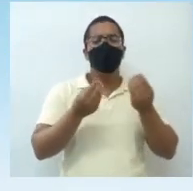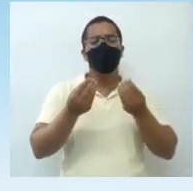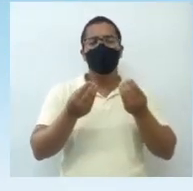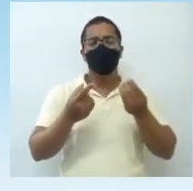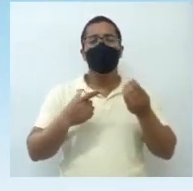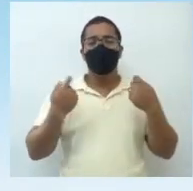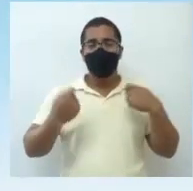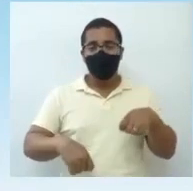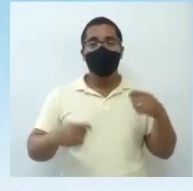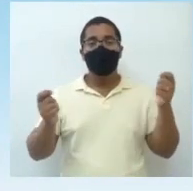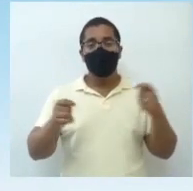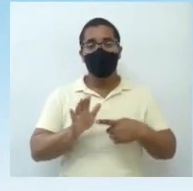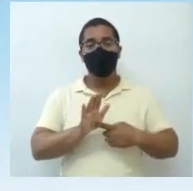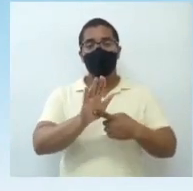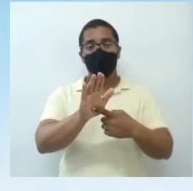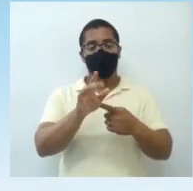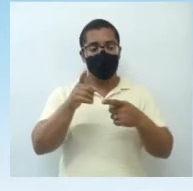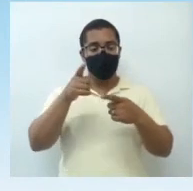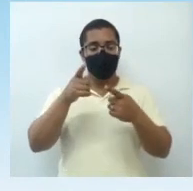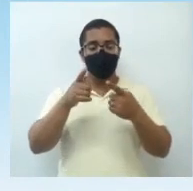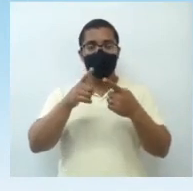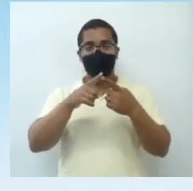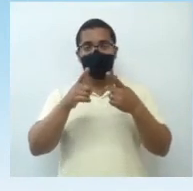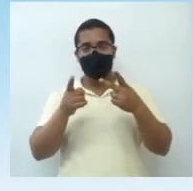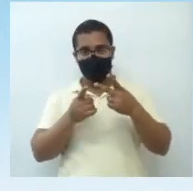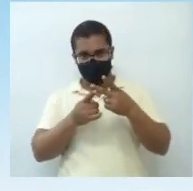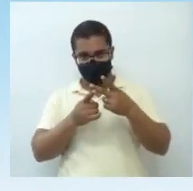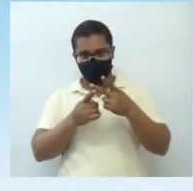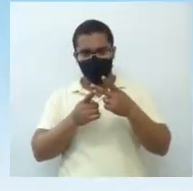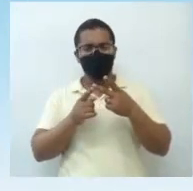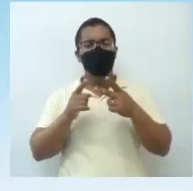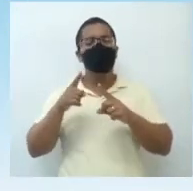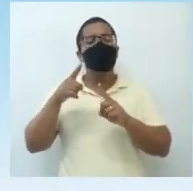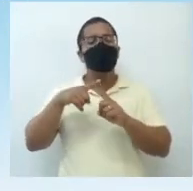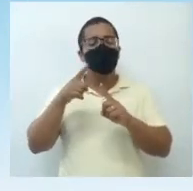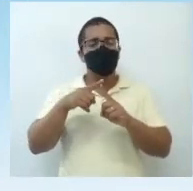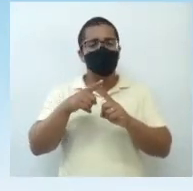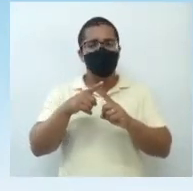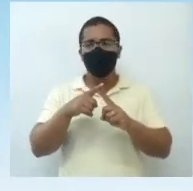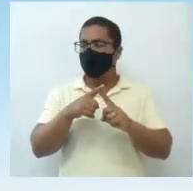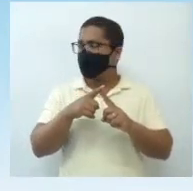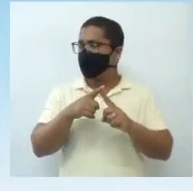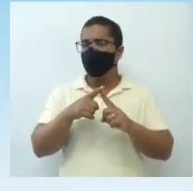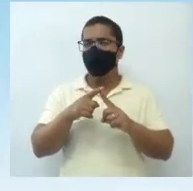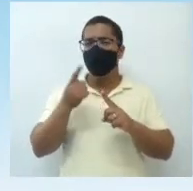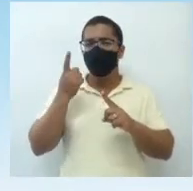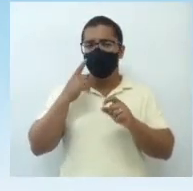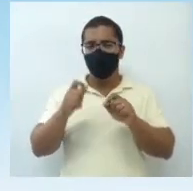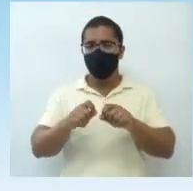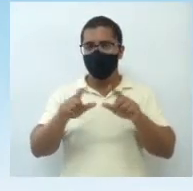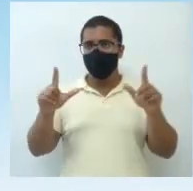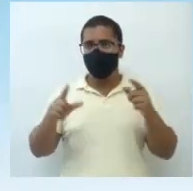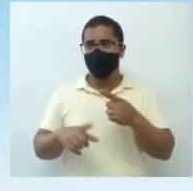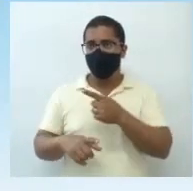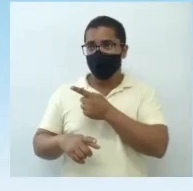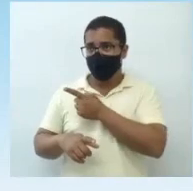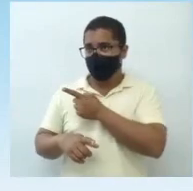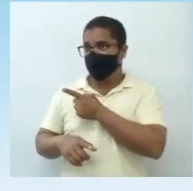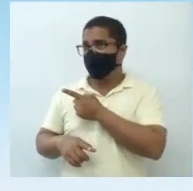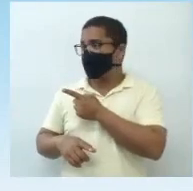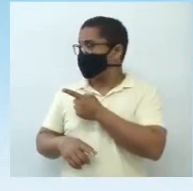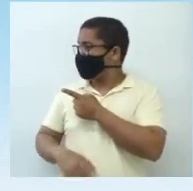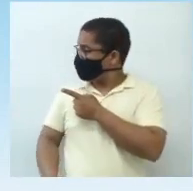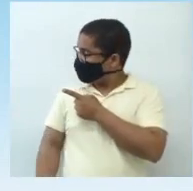tipos de discursos Quais são esses dois tipos de discursos dá uma olhadinha agora no slide que está na tela e